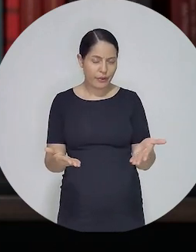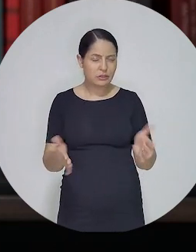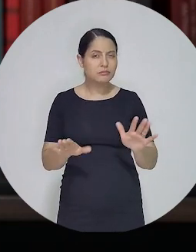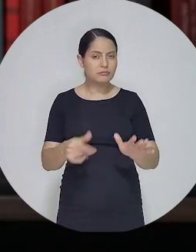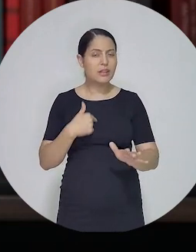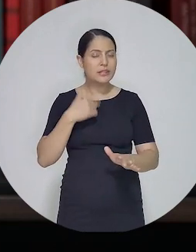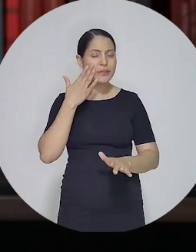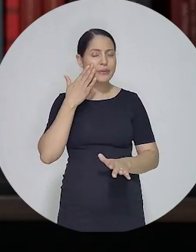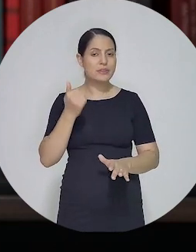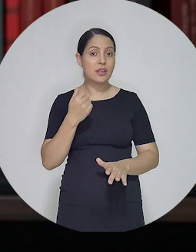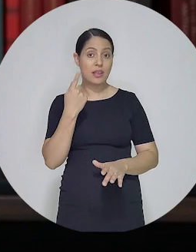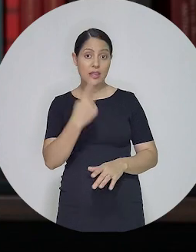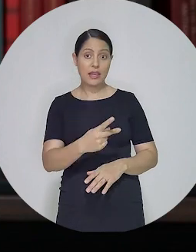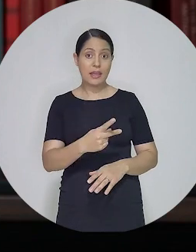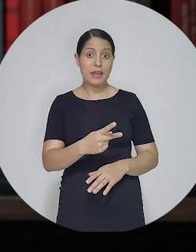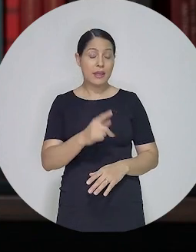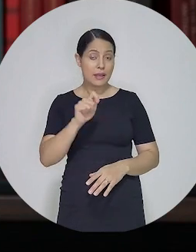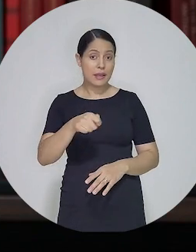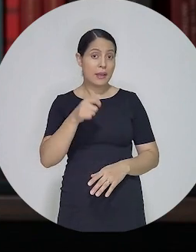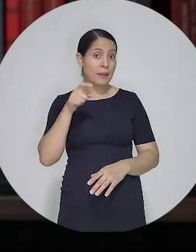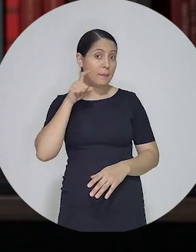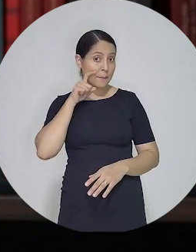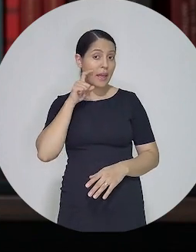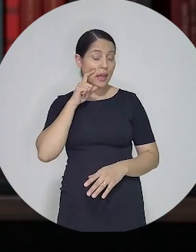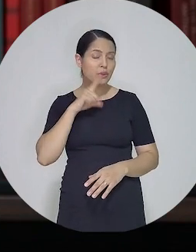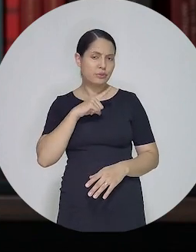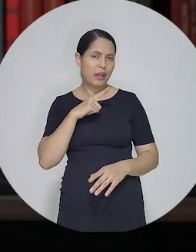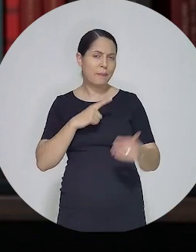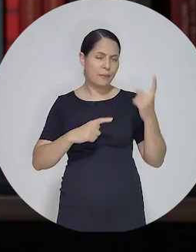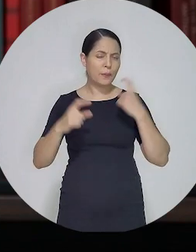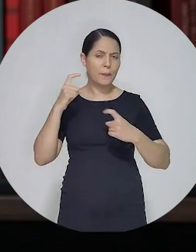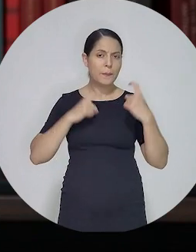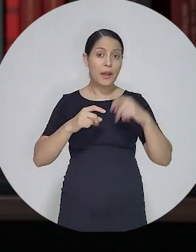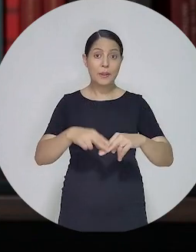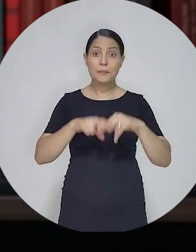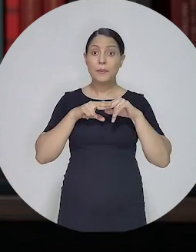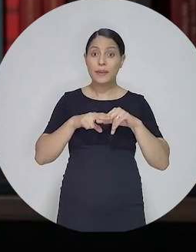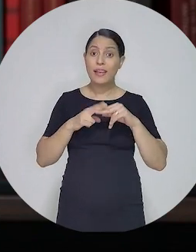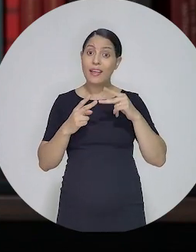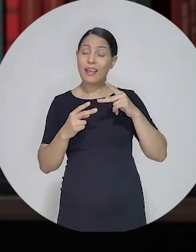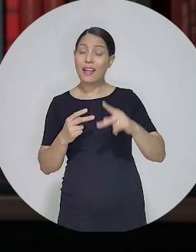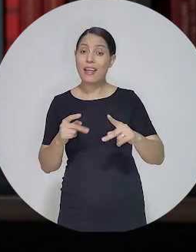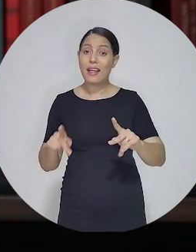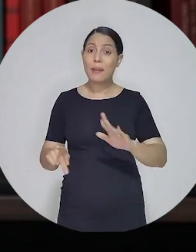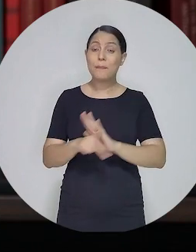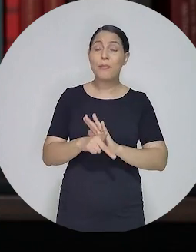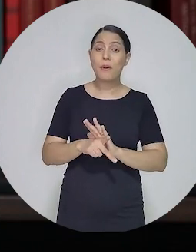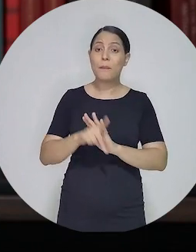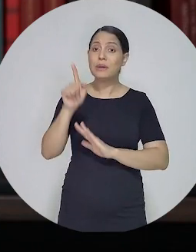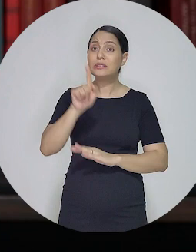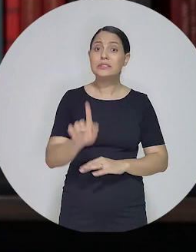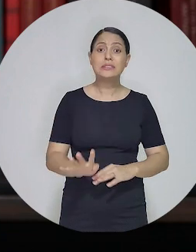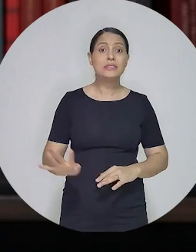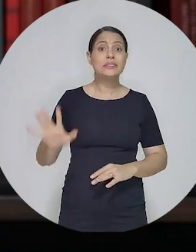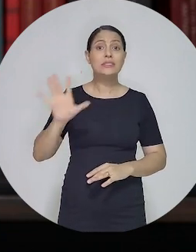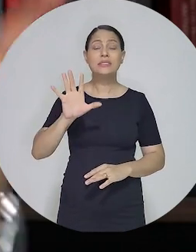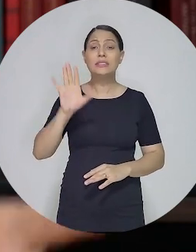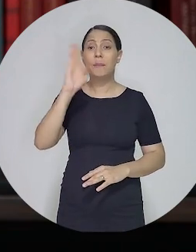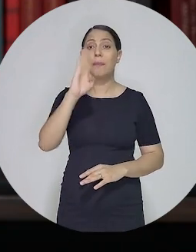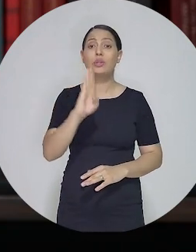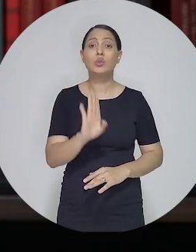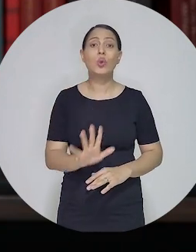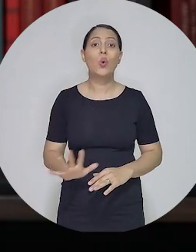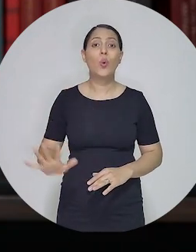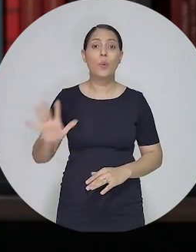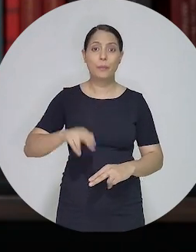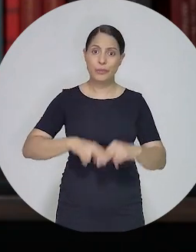uma preocupação que é inerente ao cargo dele. Como ele é presidente do Conselho Federal, ele tem que adequar a gestão dele para o Brasil